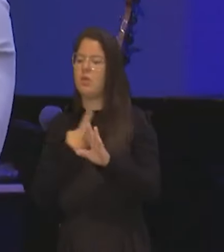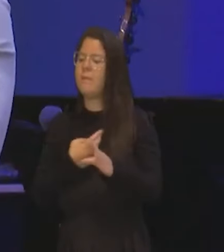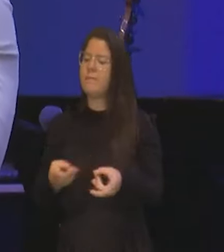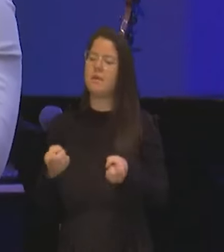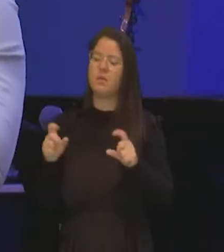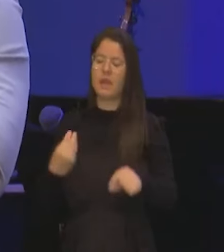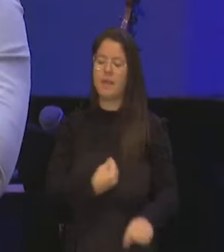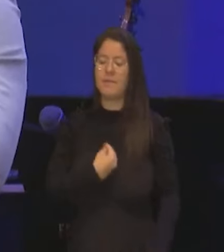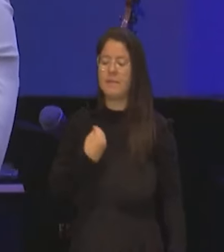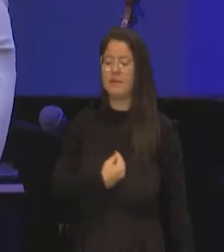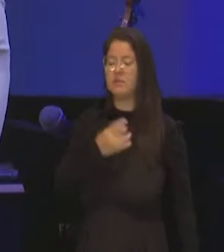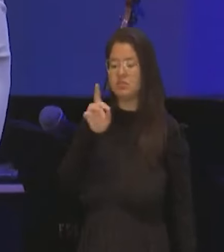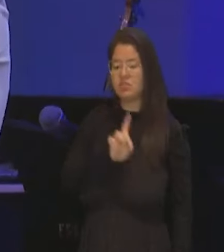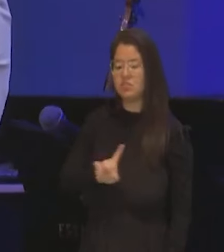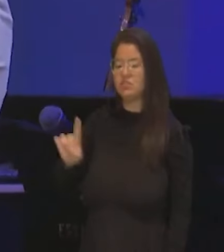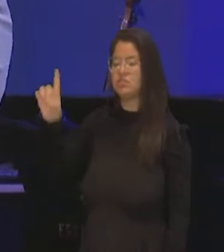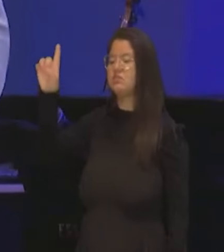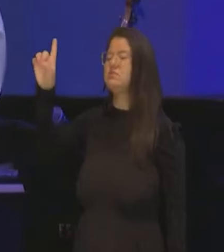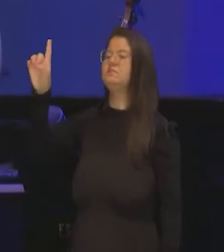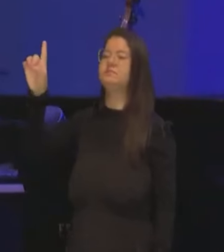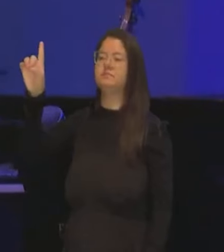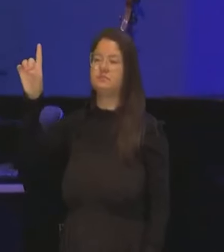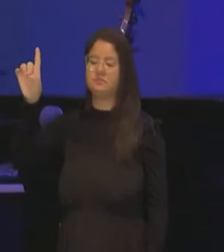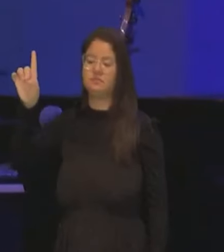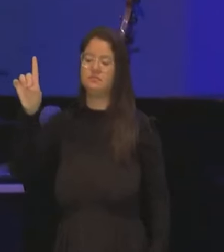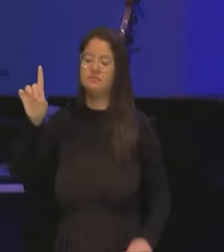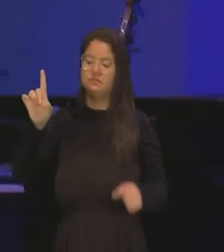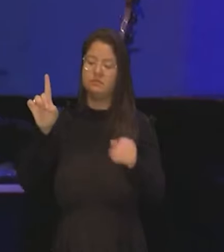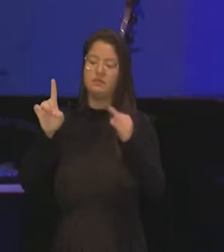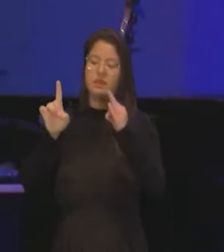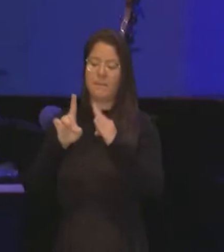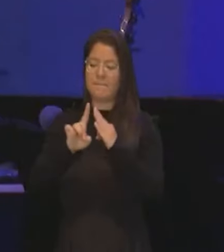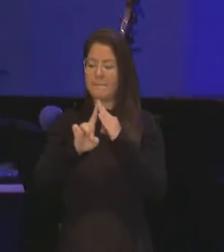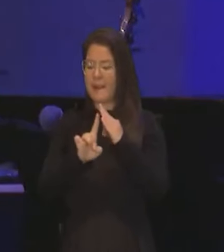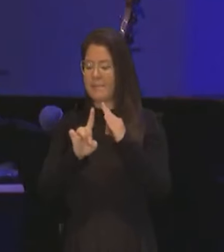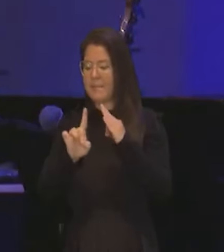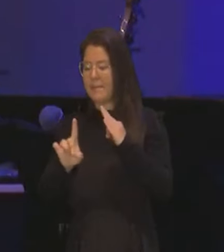a presença de Deus que vai saindo do templo.